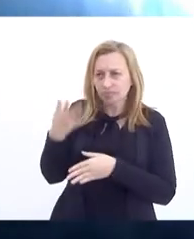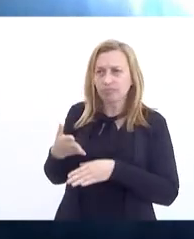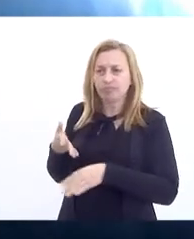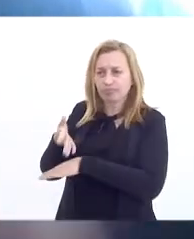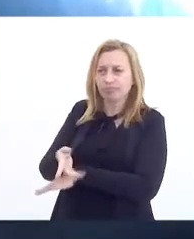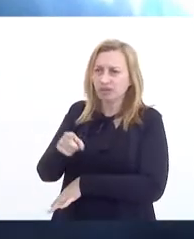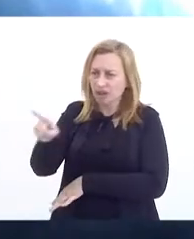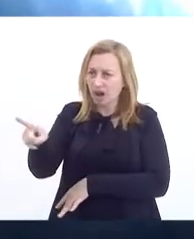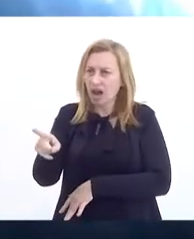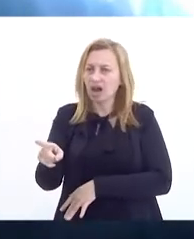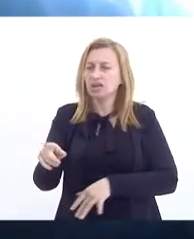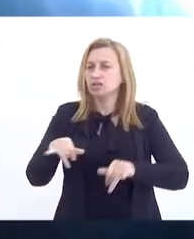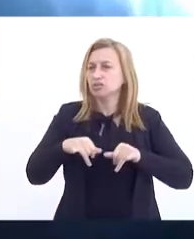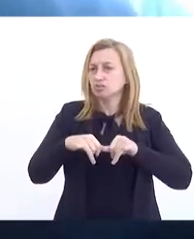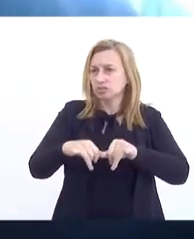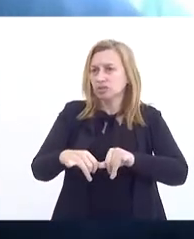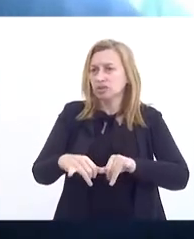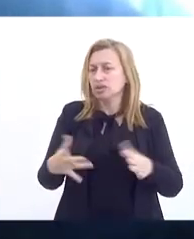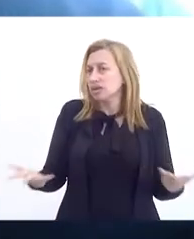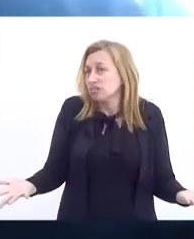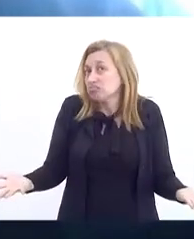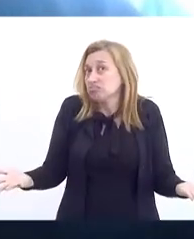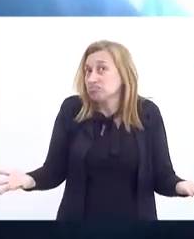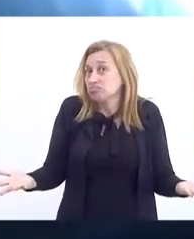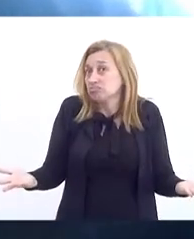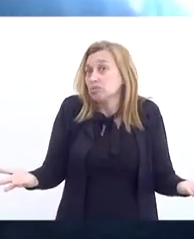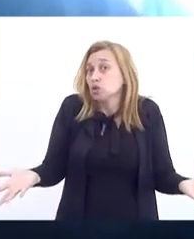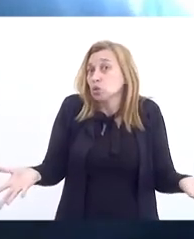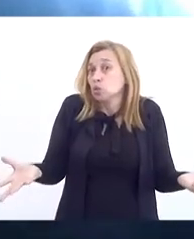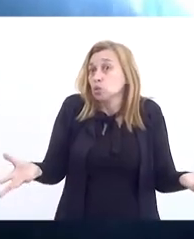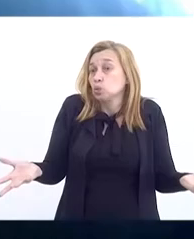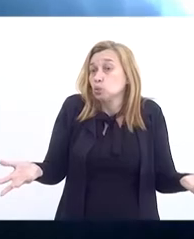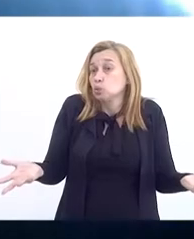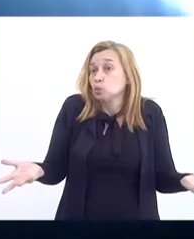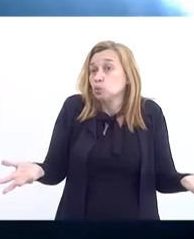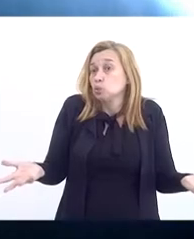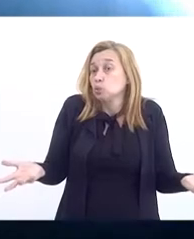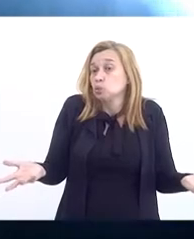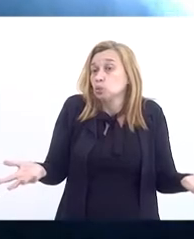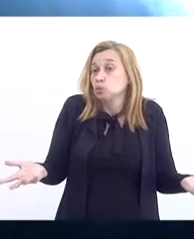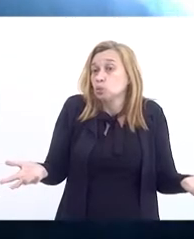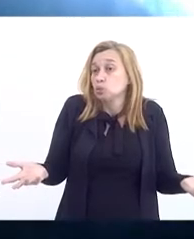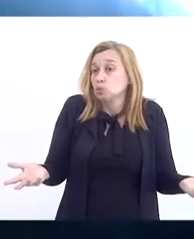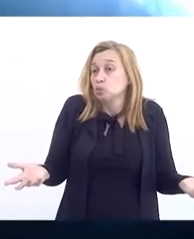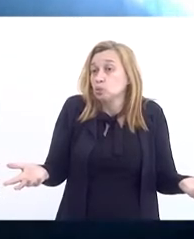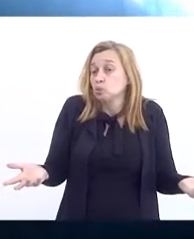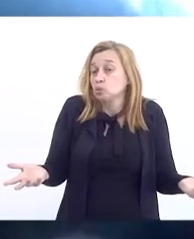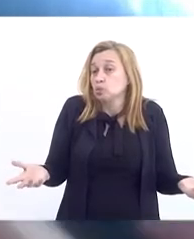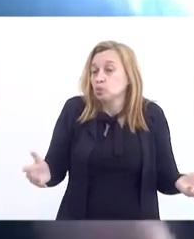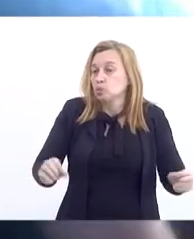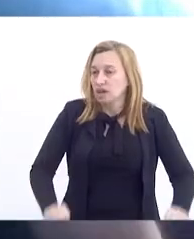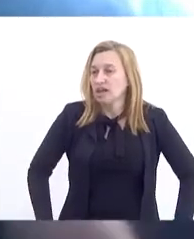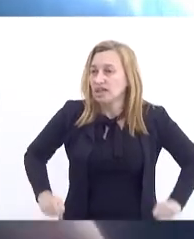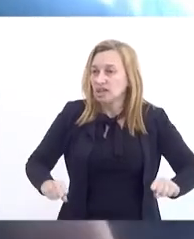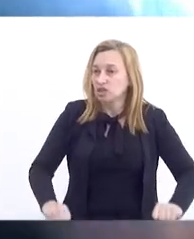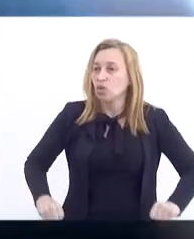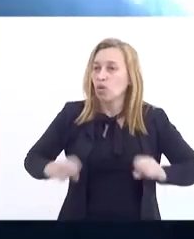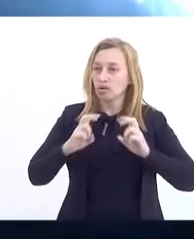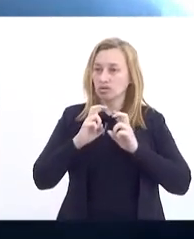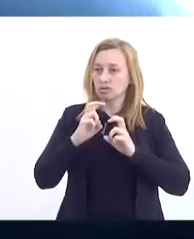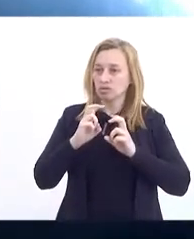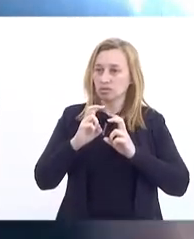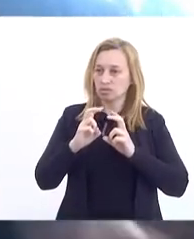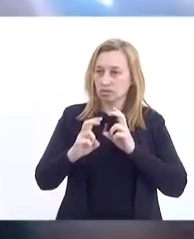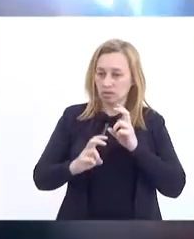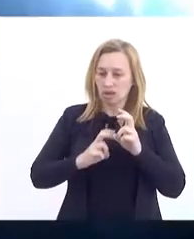no supermercado com carrinho, né, com cadeira de rodas. Então,